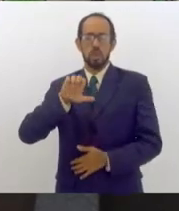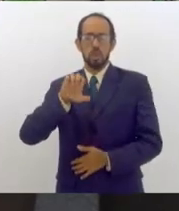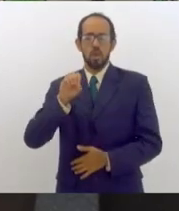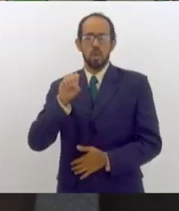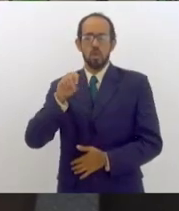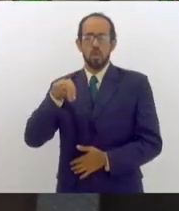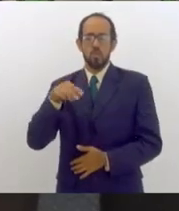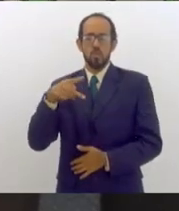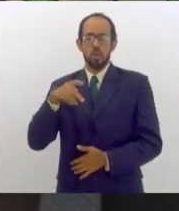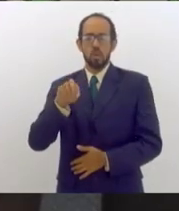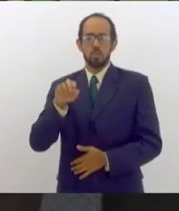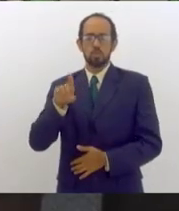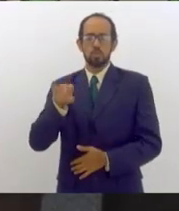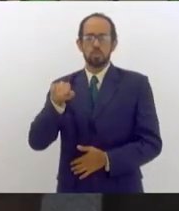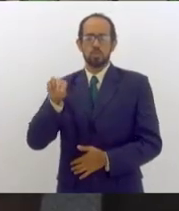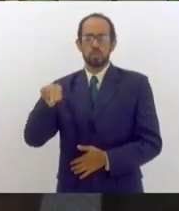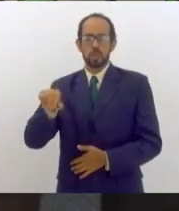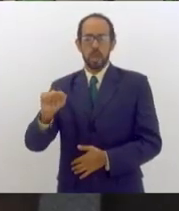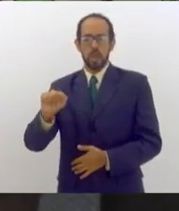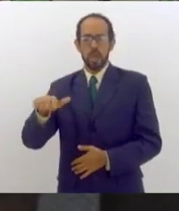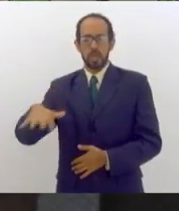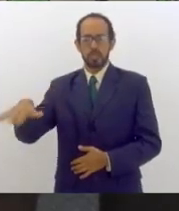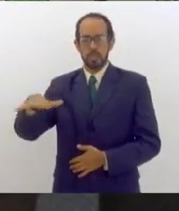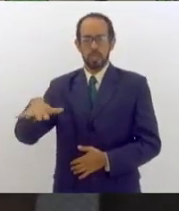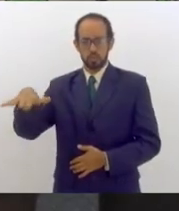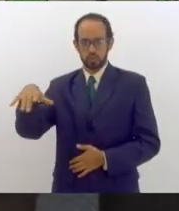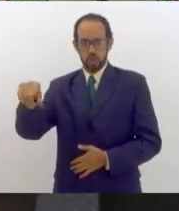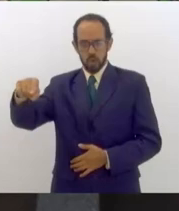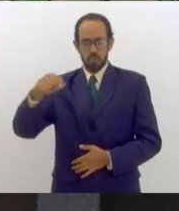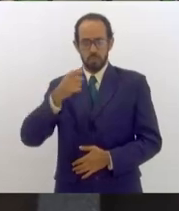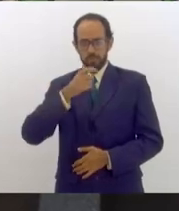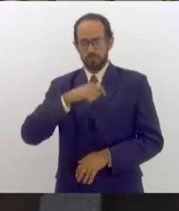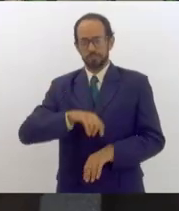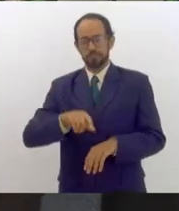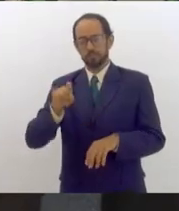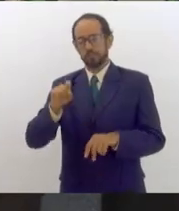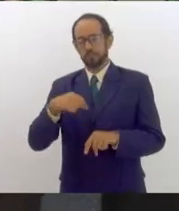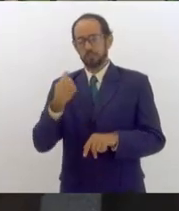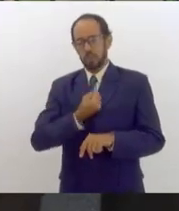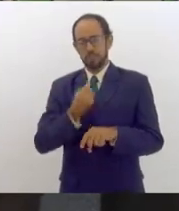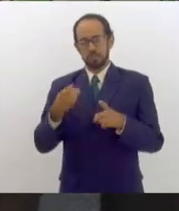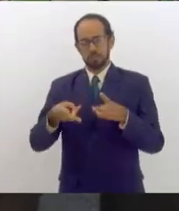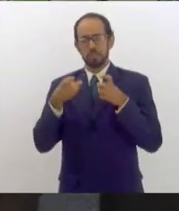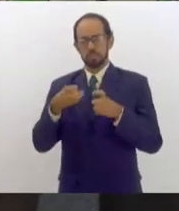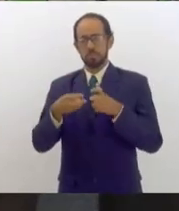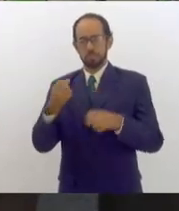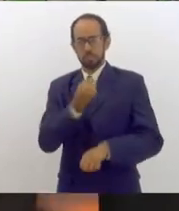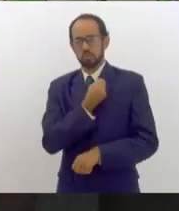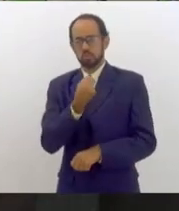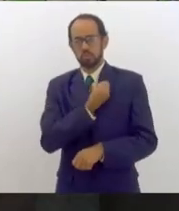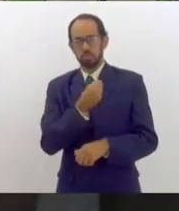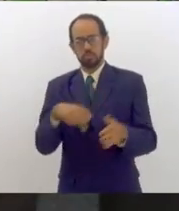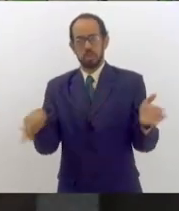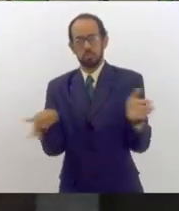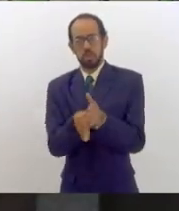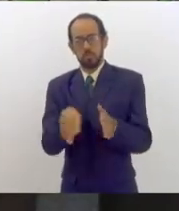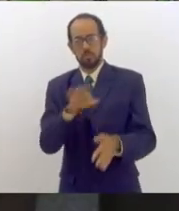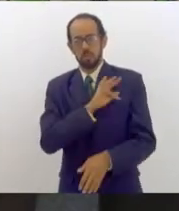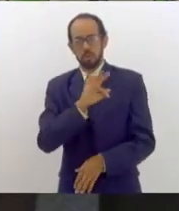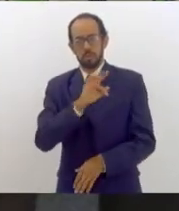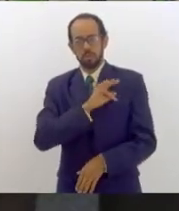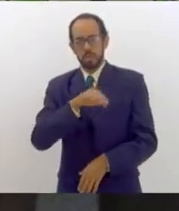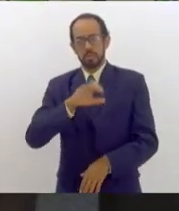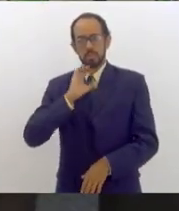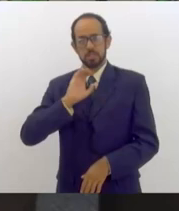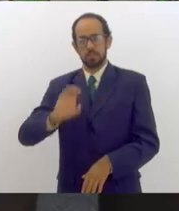Porque nessa região nós verificamos pelos indicadores da Polícia Civil e